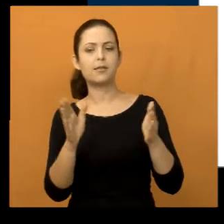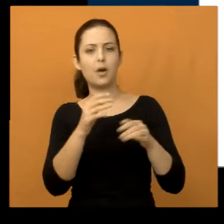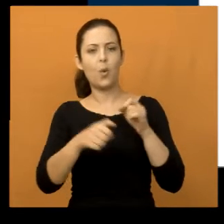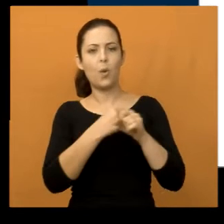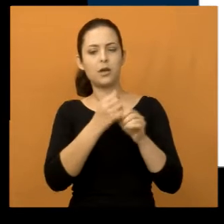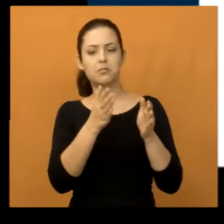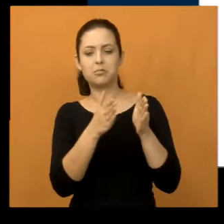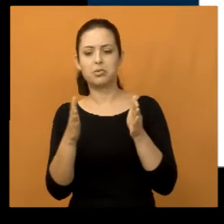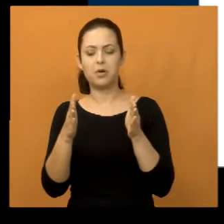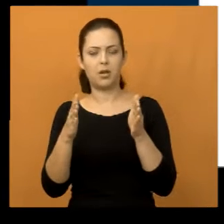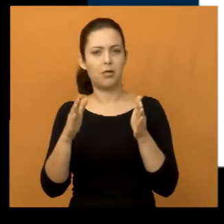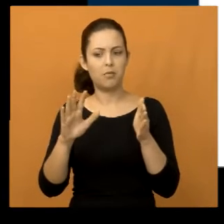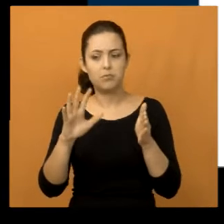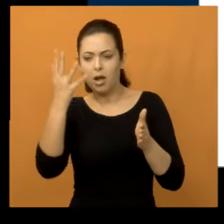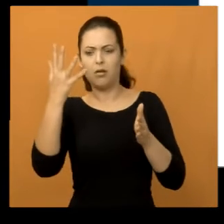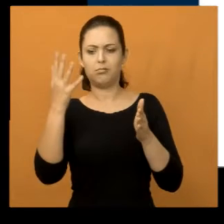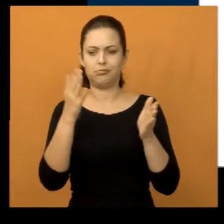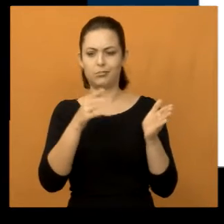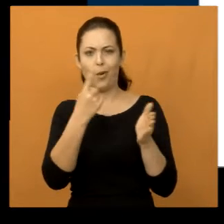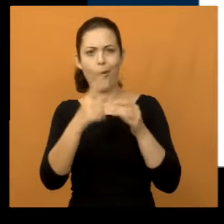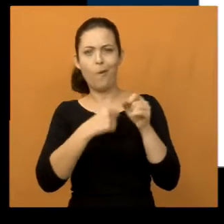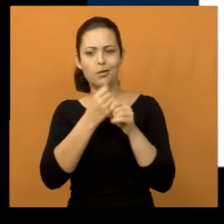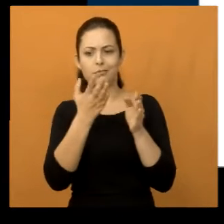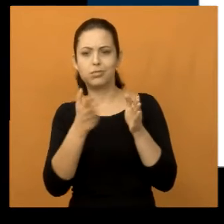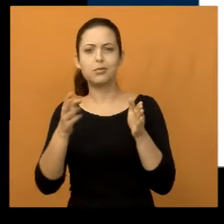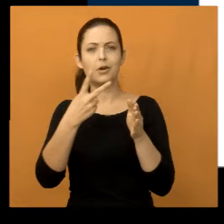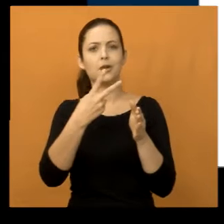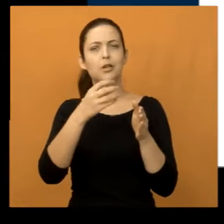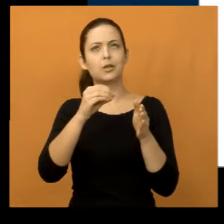de repente, num determinado período, no ano de